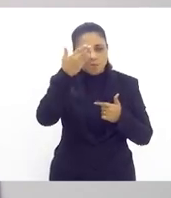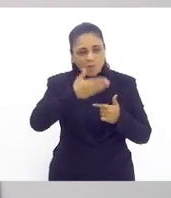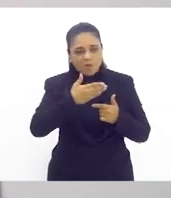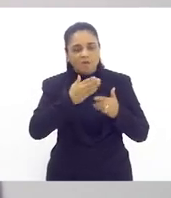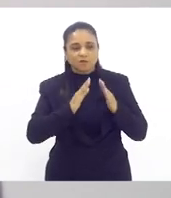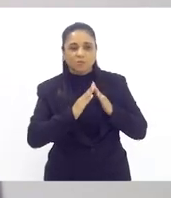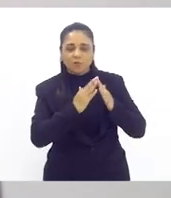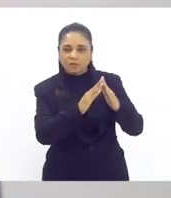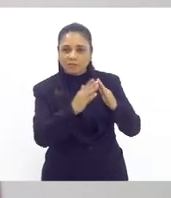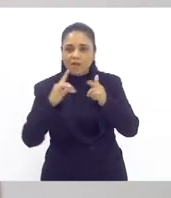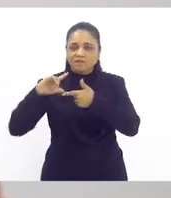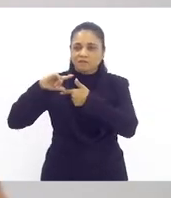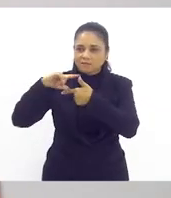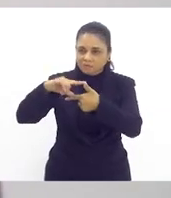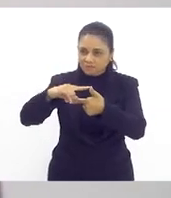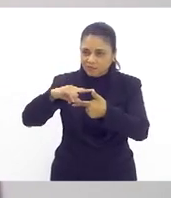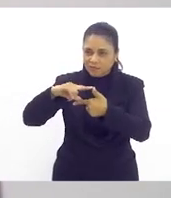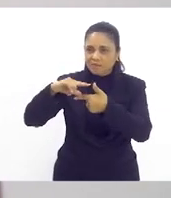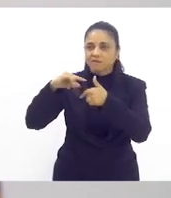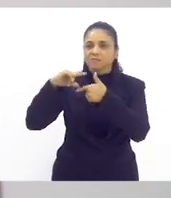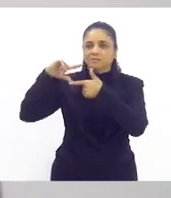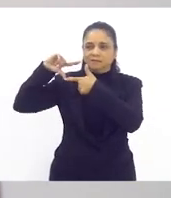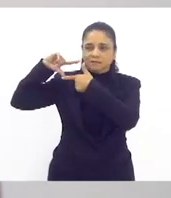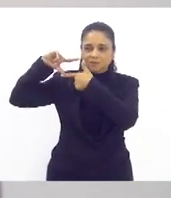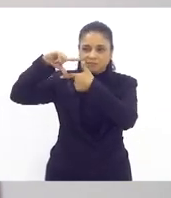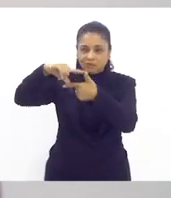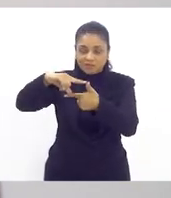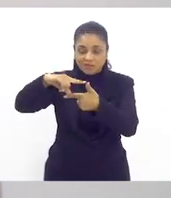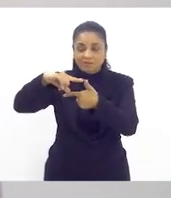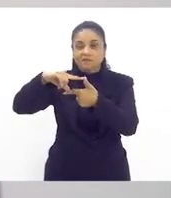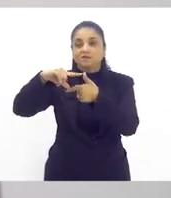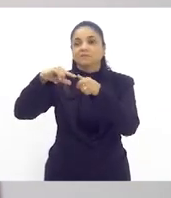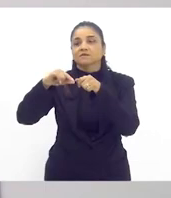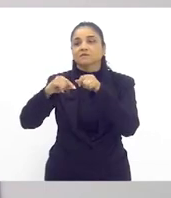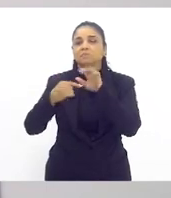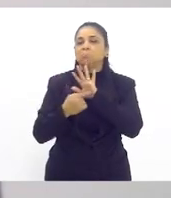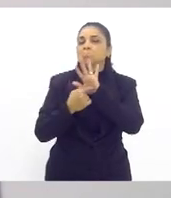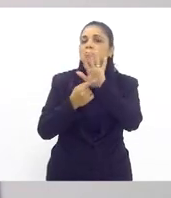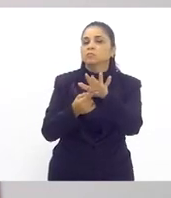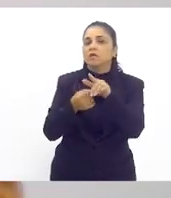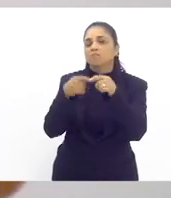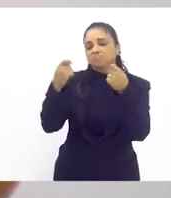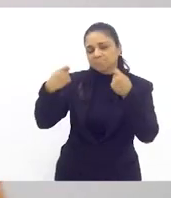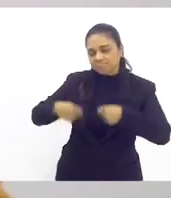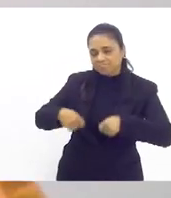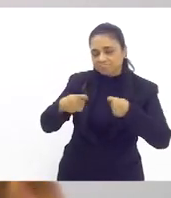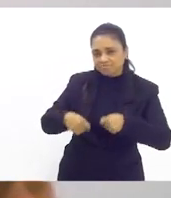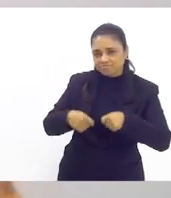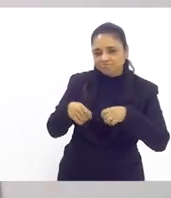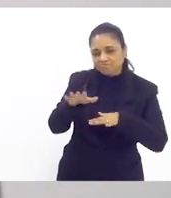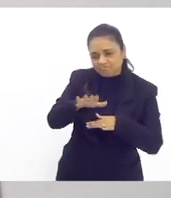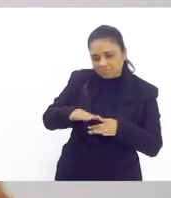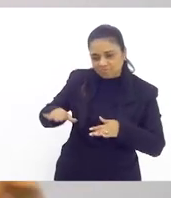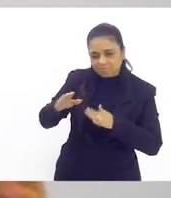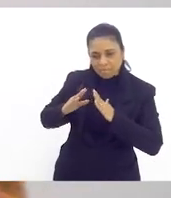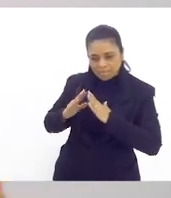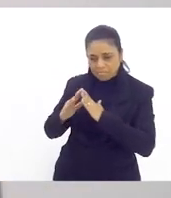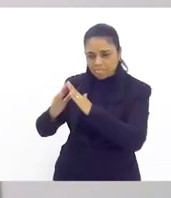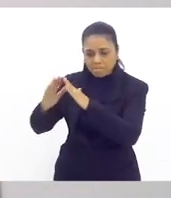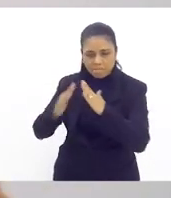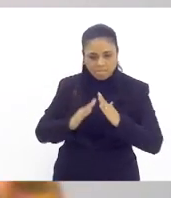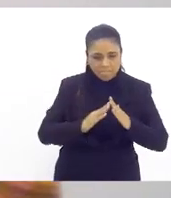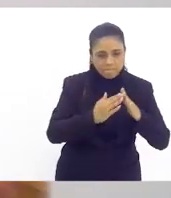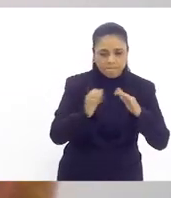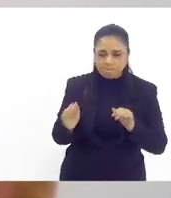comunidades tradicionais que que atendia muito essa necessidade fomento nas áreas mais periféricas